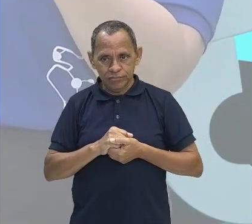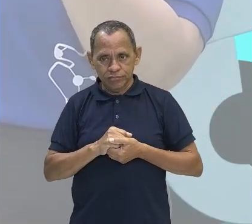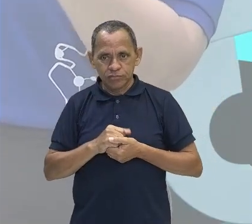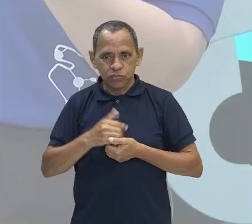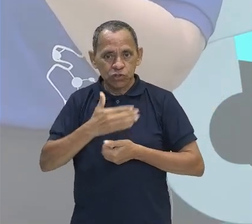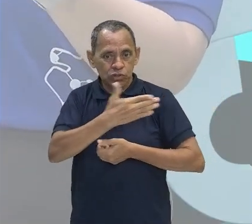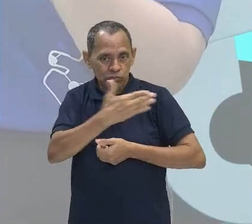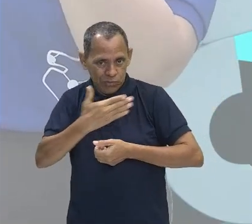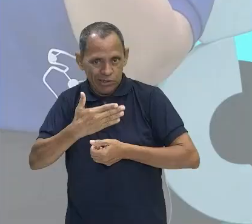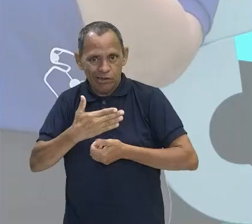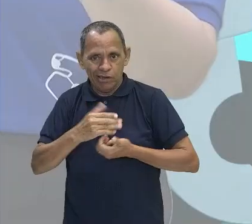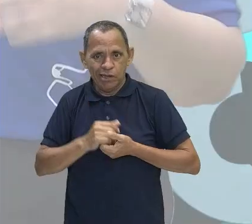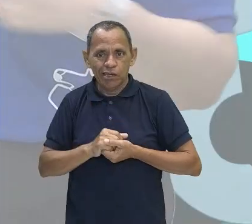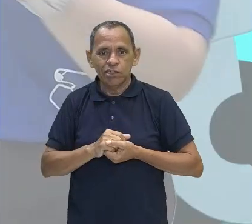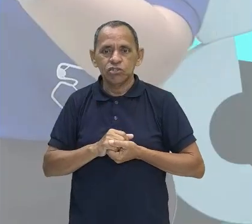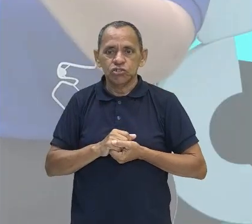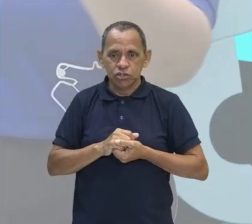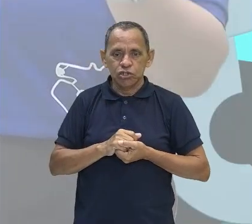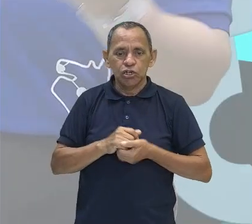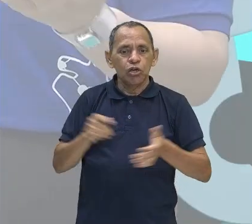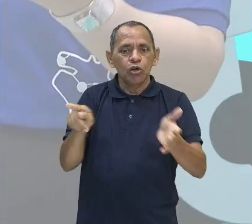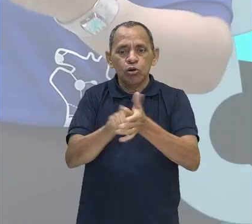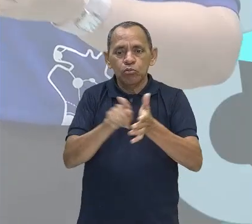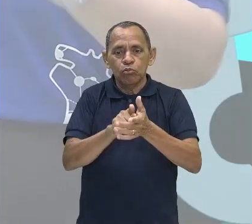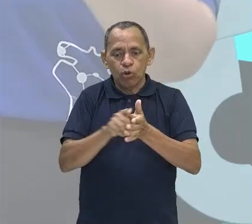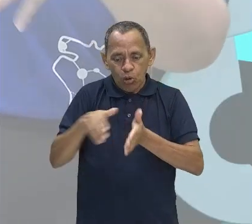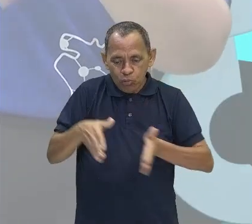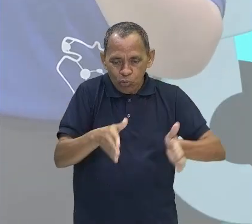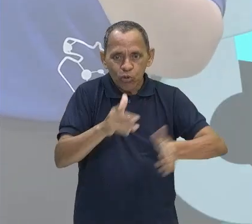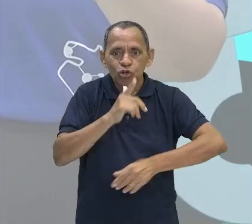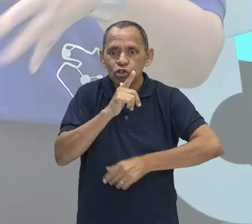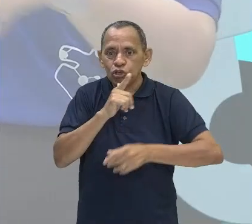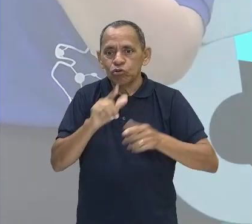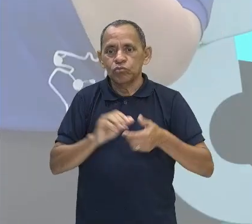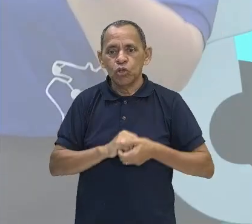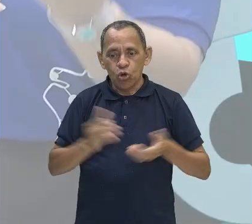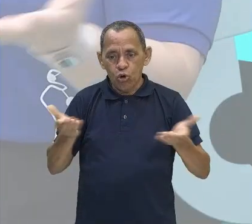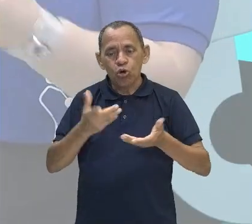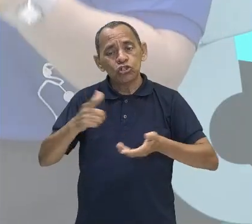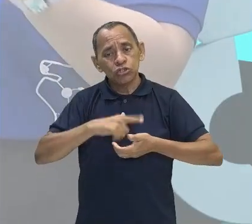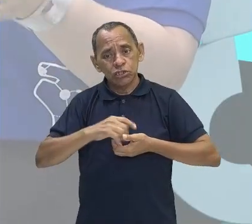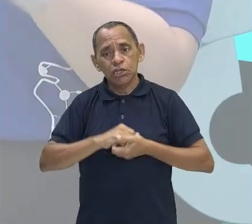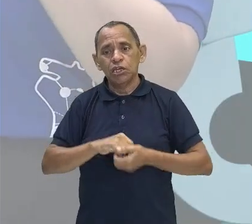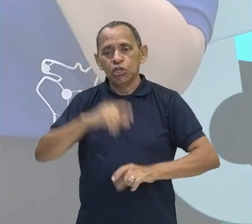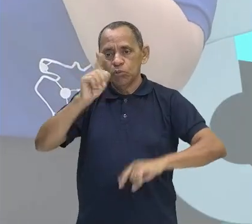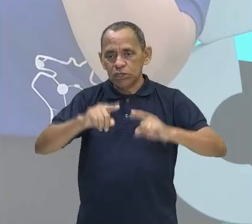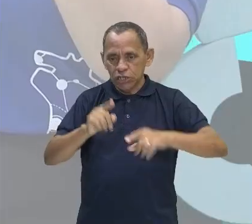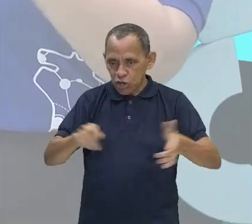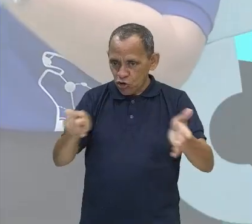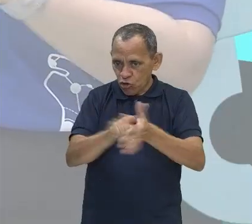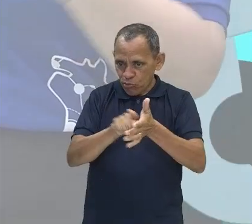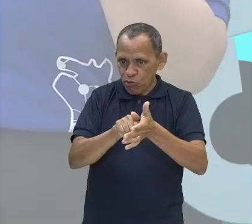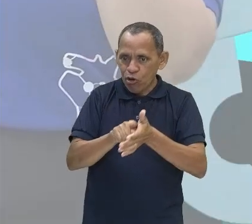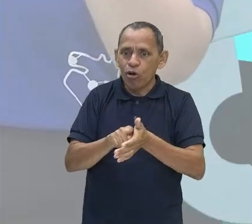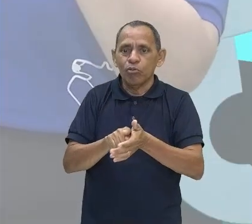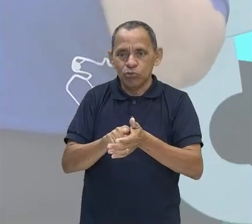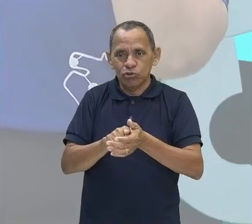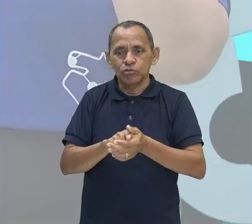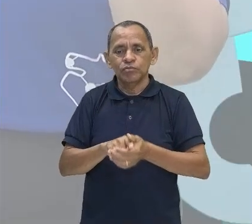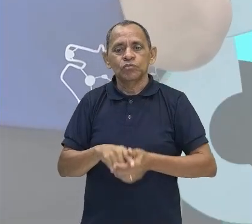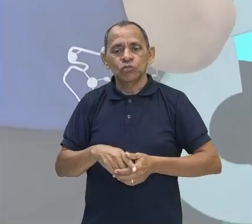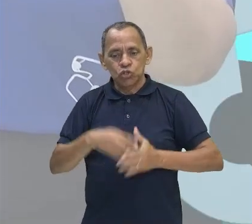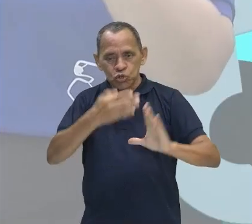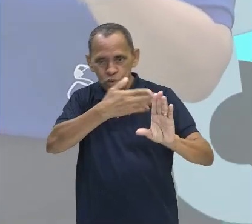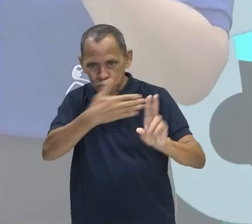porque cada vez mais existe no mercado aí a questão dos peixes que são criados,